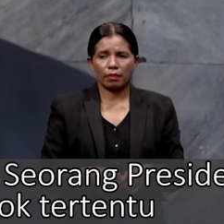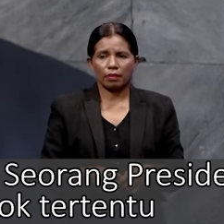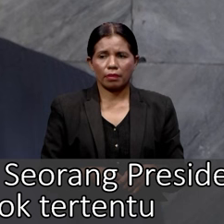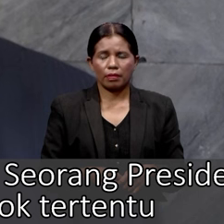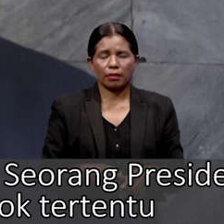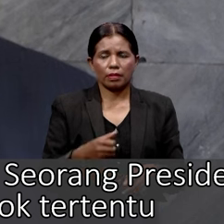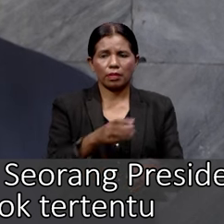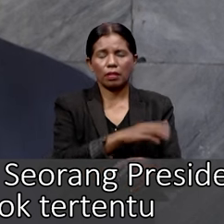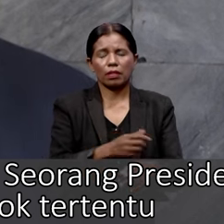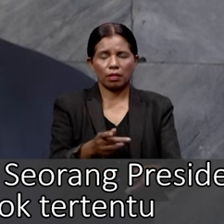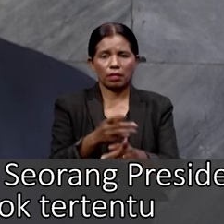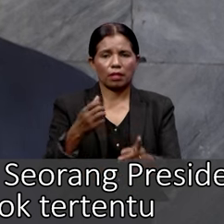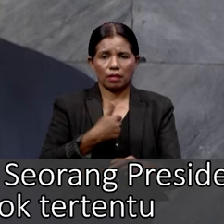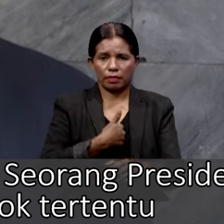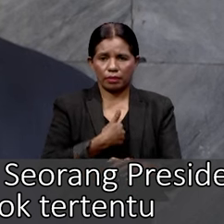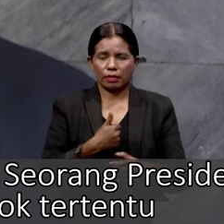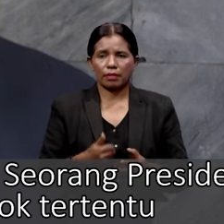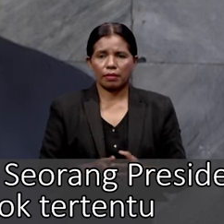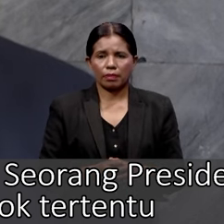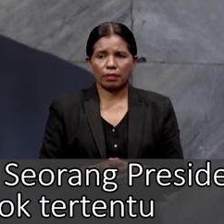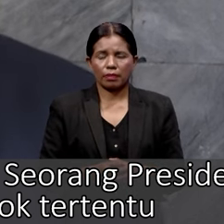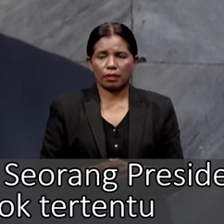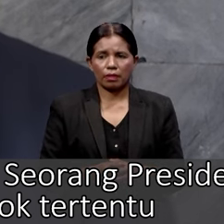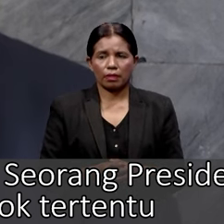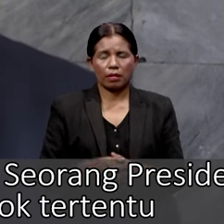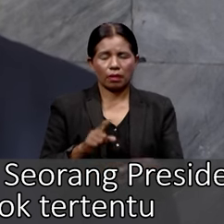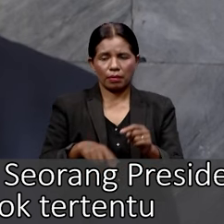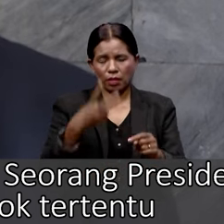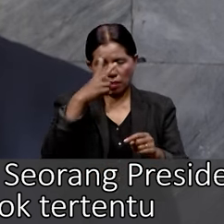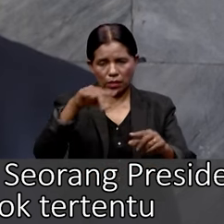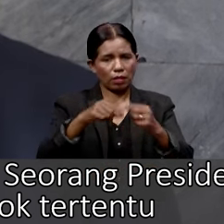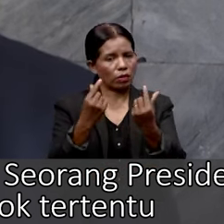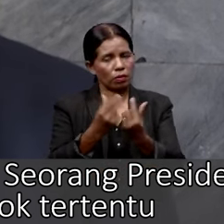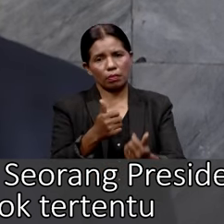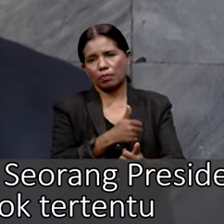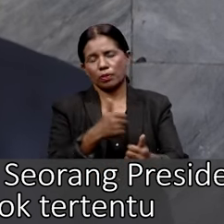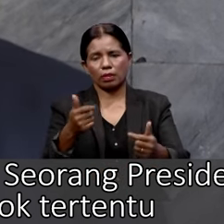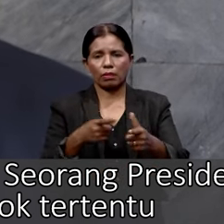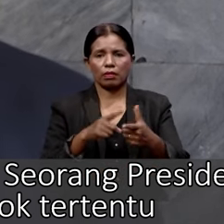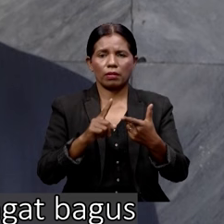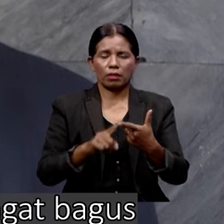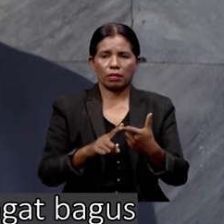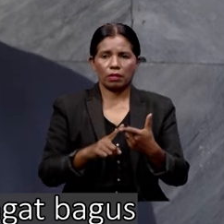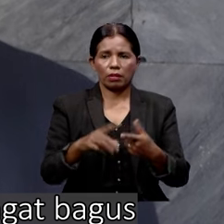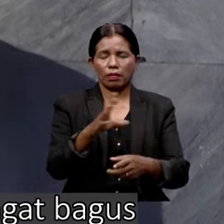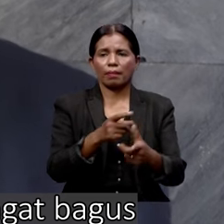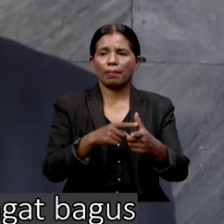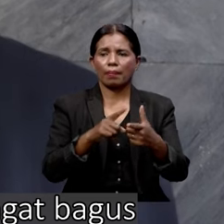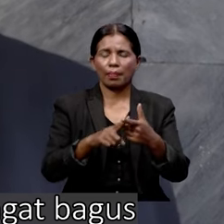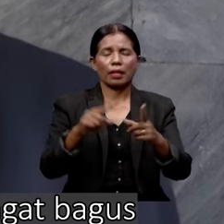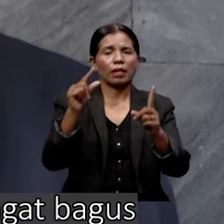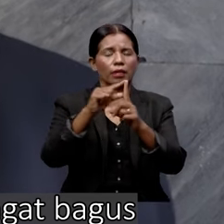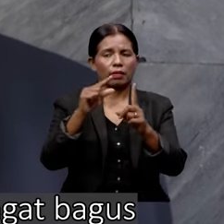ANG, levaremos a família, levaremos a grupos, mas a tu servir, de fora